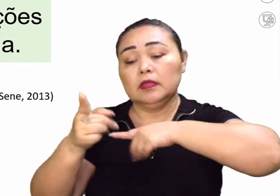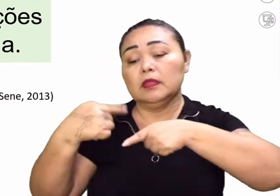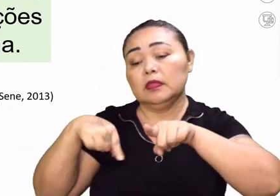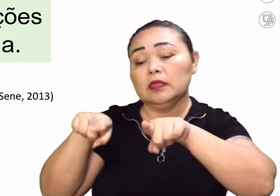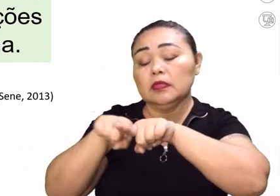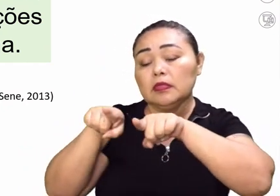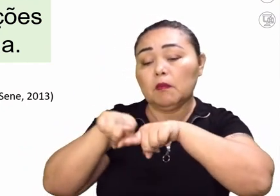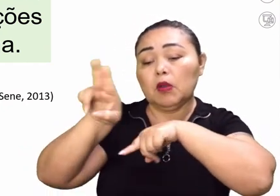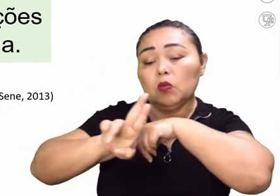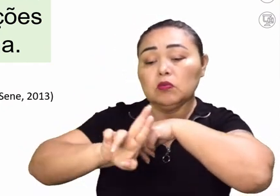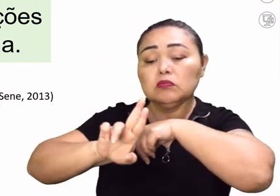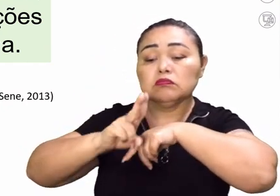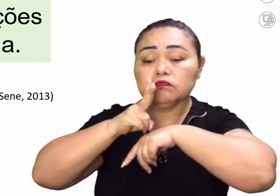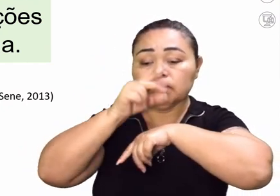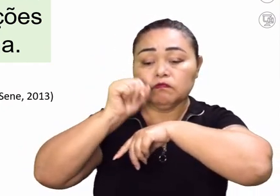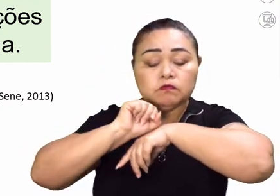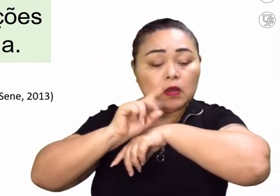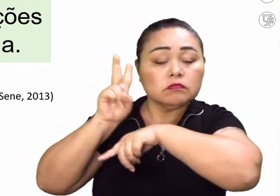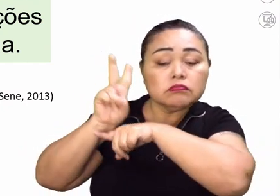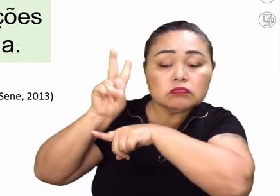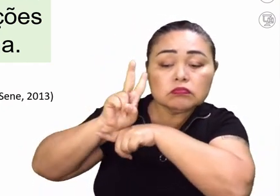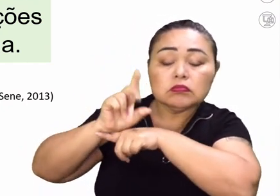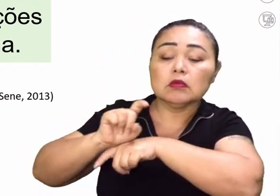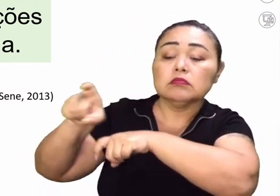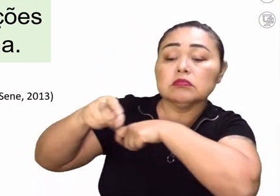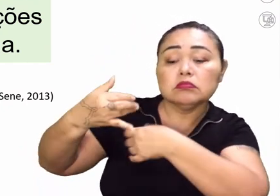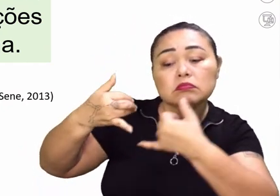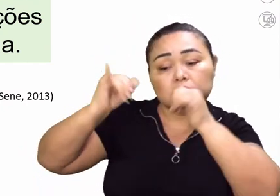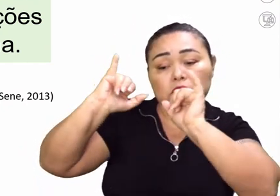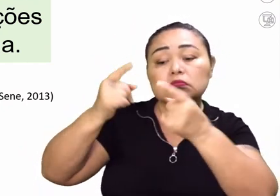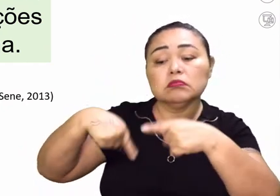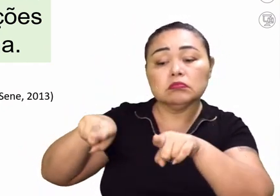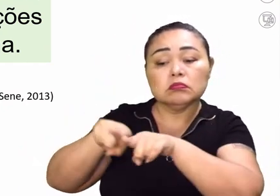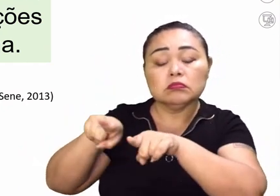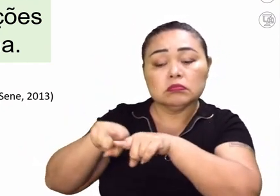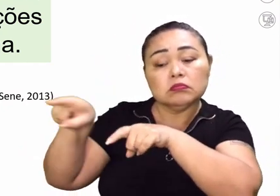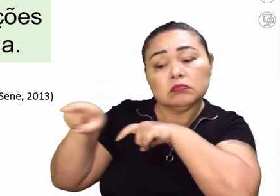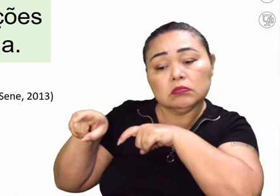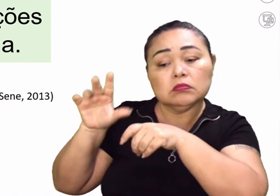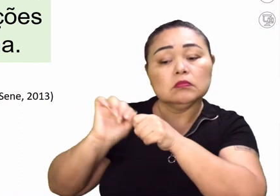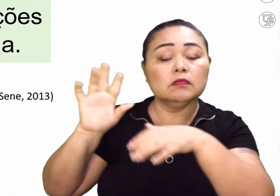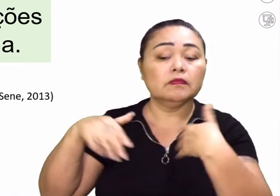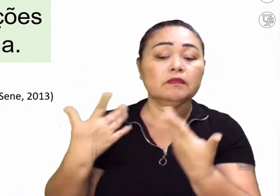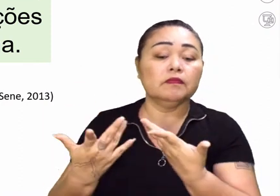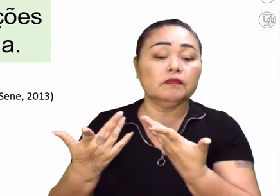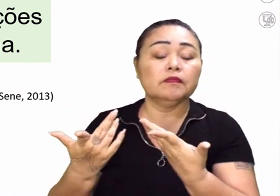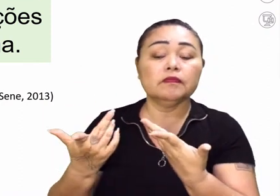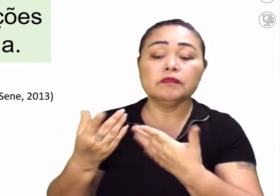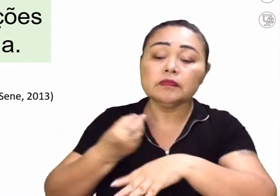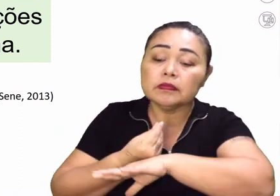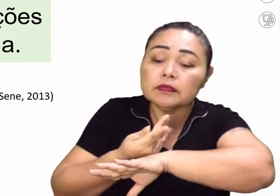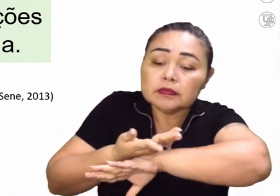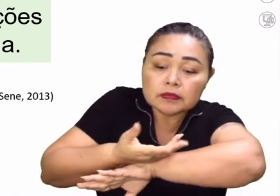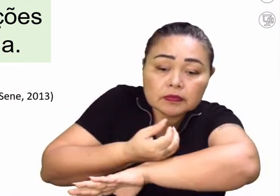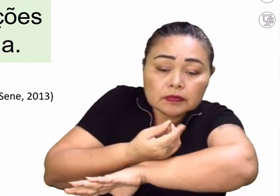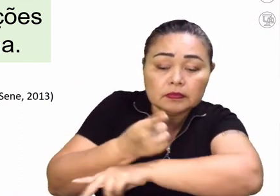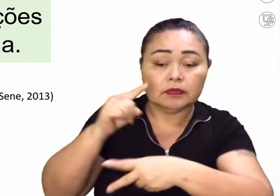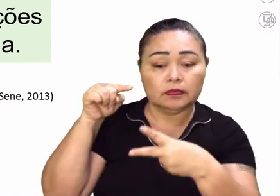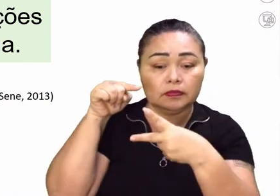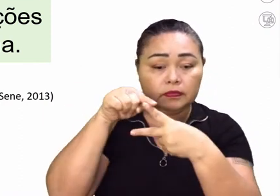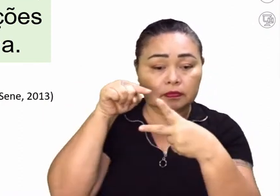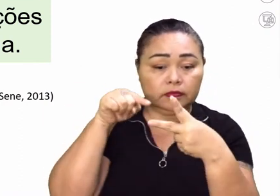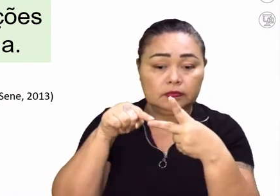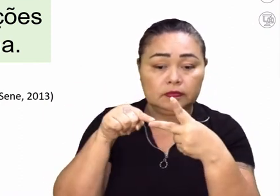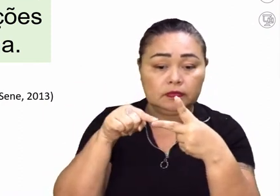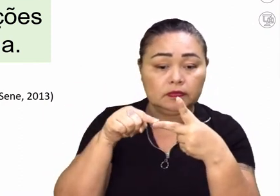intensivo do solo para a produção agrícola pecuária também isso e essa erosão ela pode se dar de duas maneiras